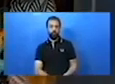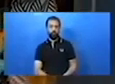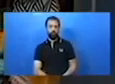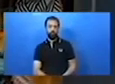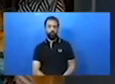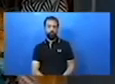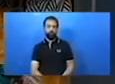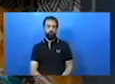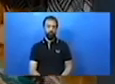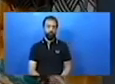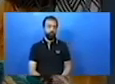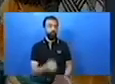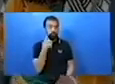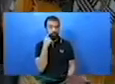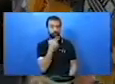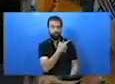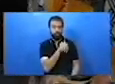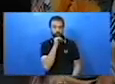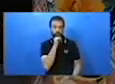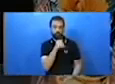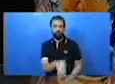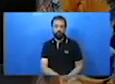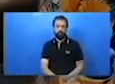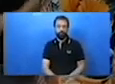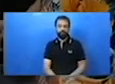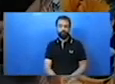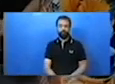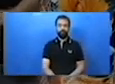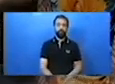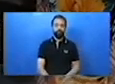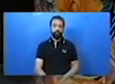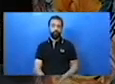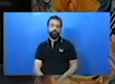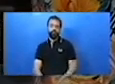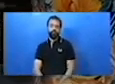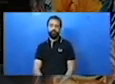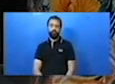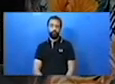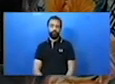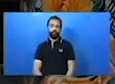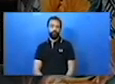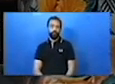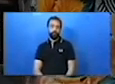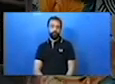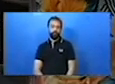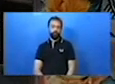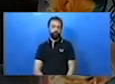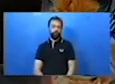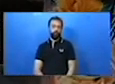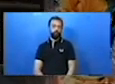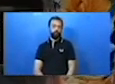Não são 8 quadradinhos? Eu posso pintá-los em qualquer lugar. Sendo 8, 1,